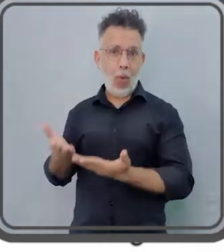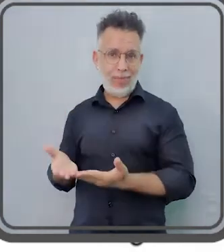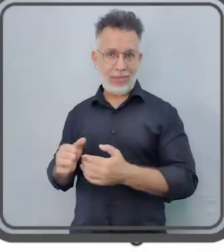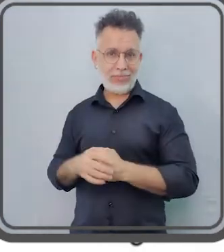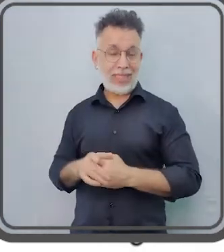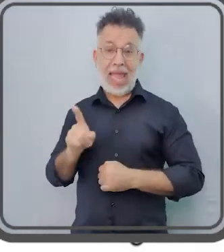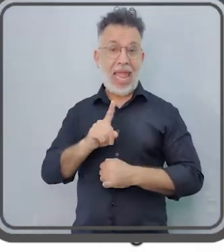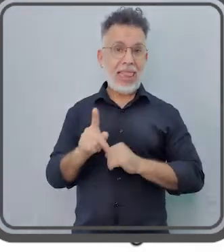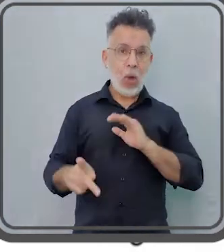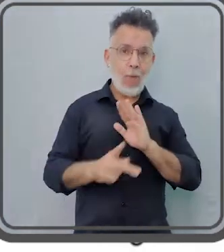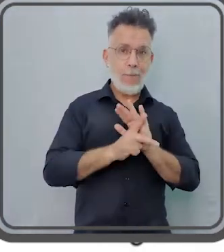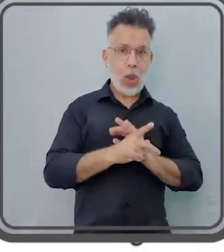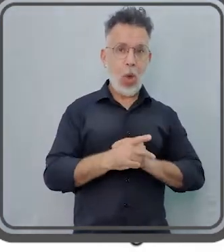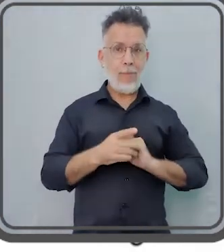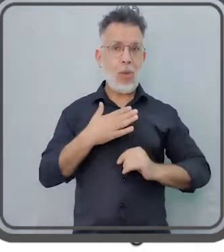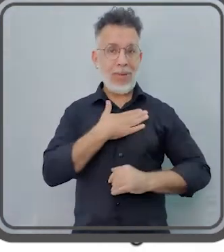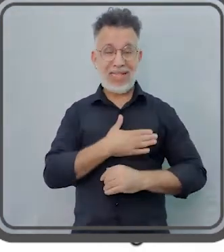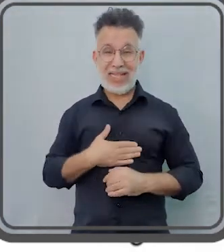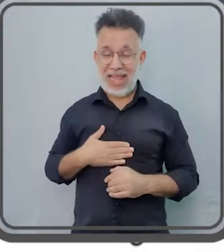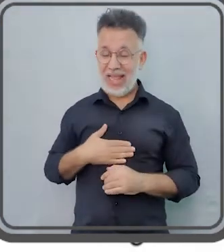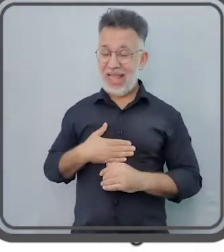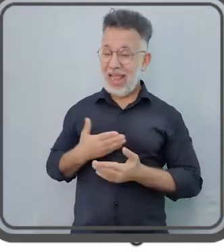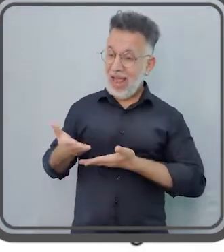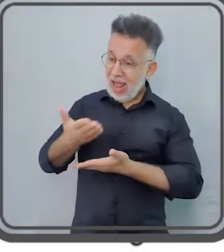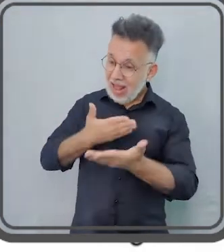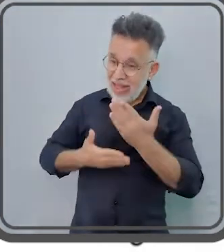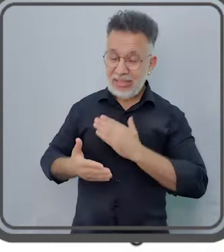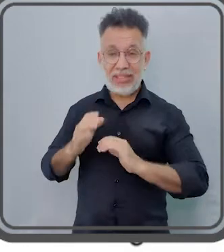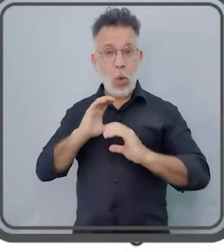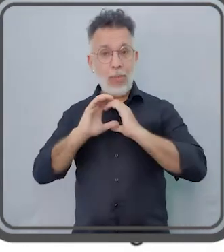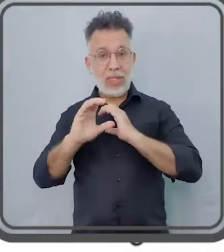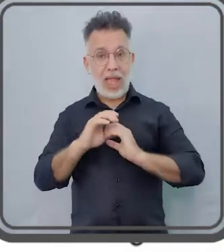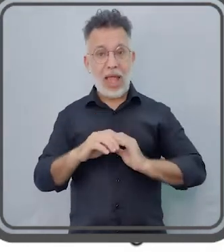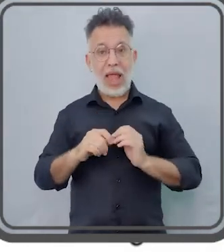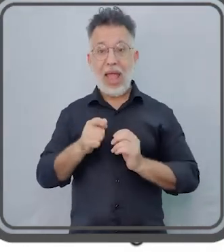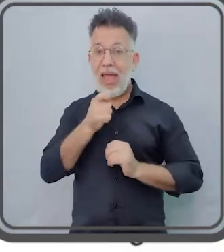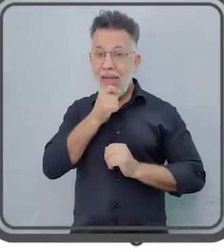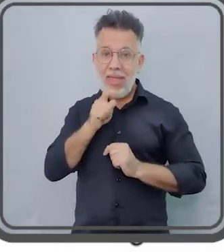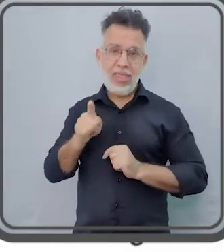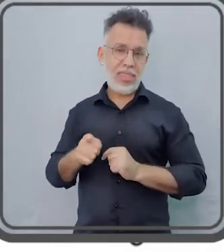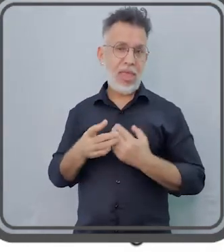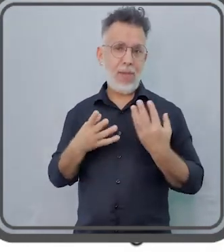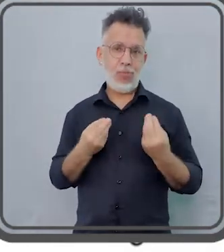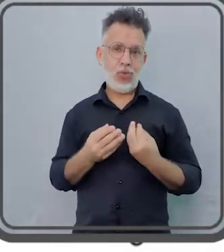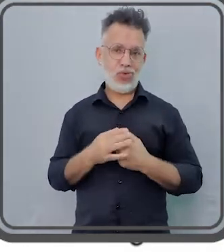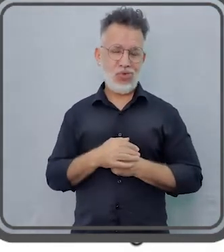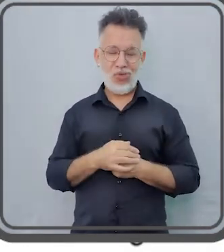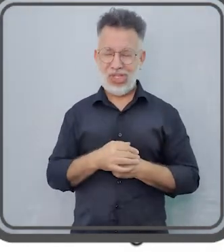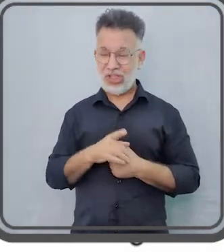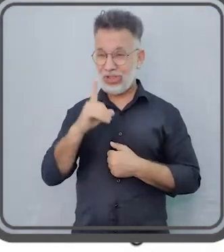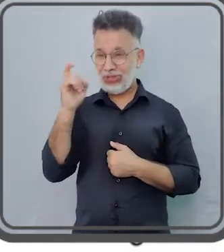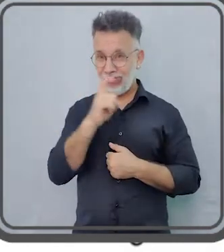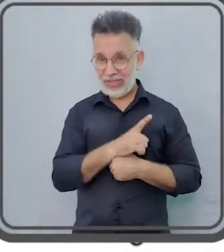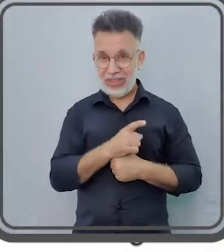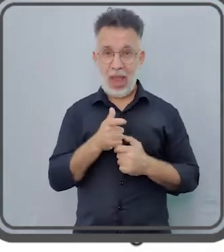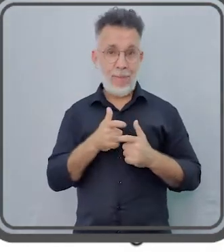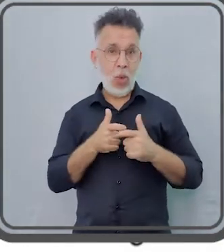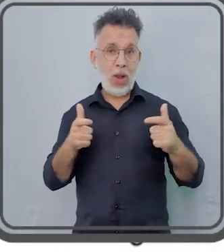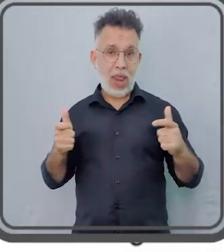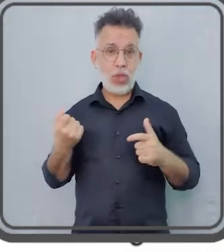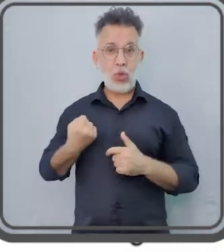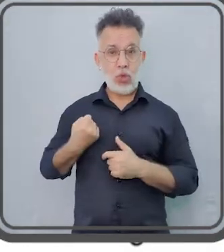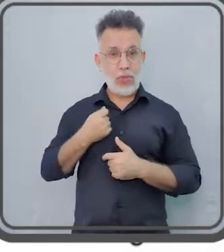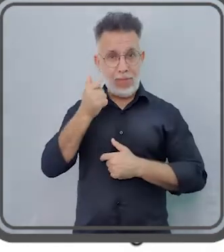essa comunicação do que elas querem ainda é muito difícil para um grande número de mulheres, né? Então, acho que isso tem a ver também